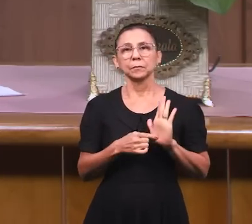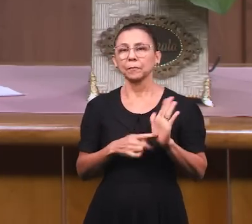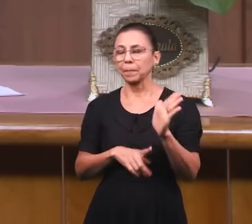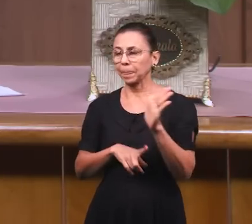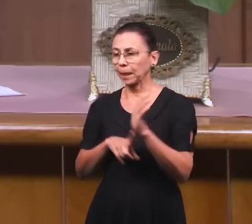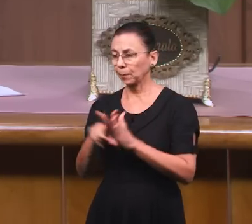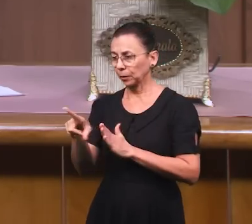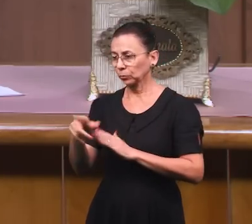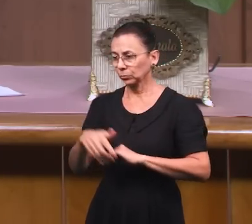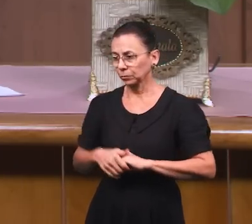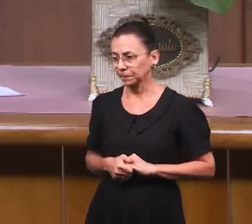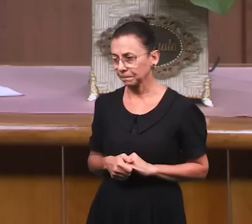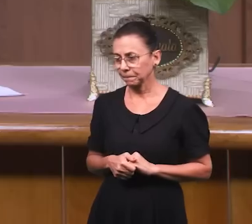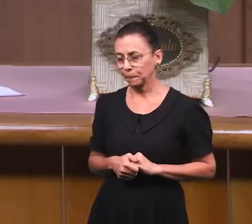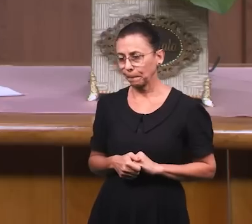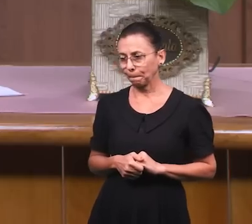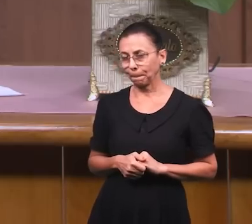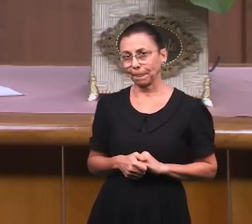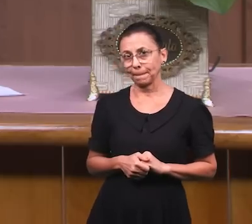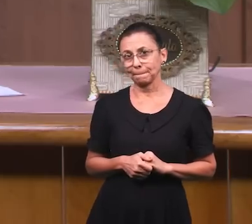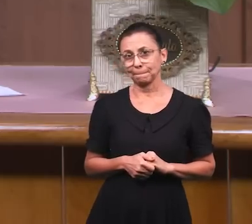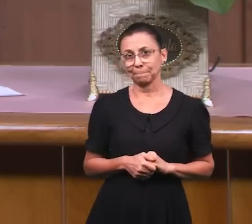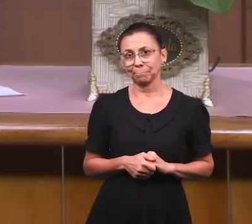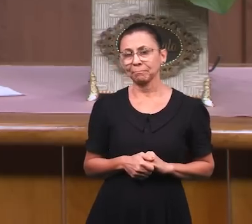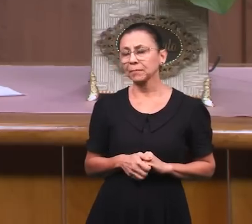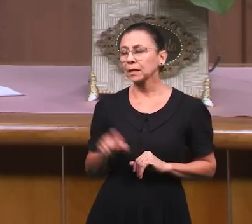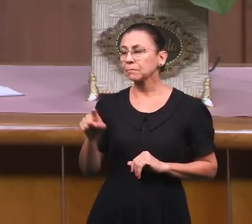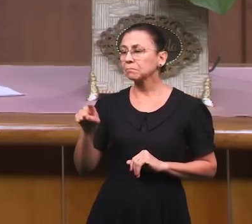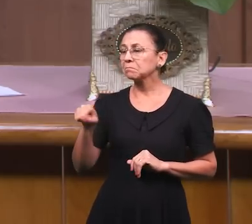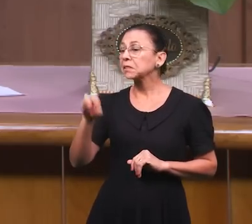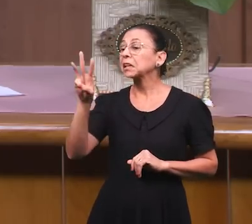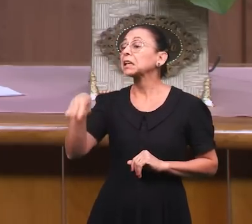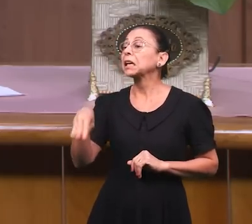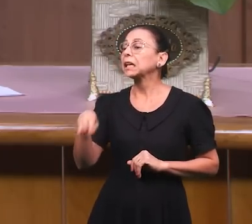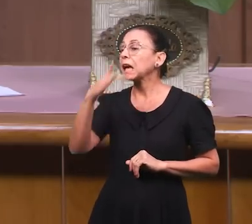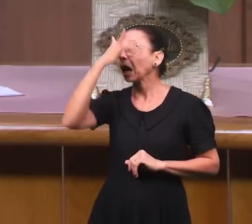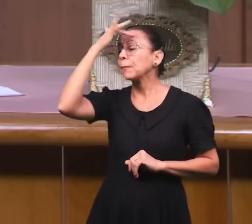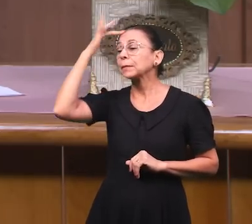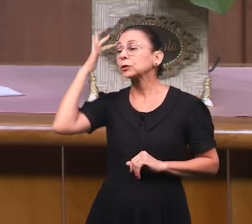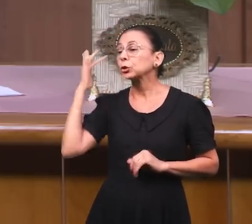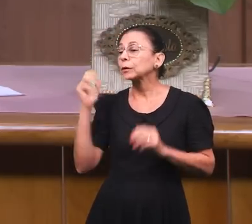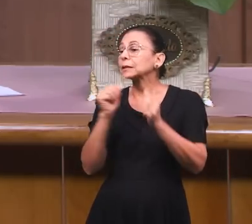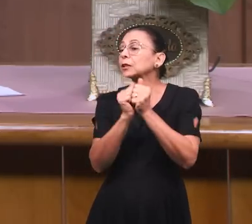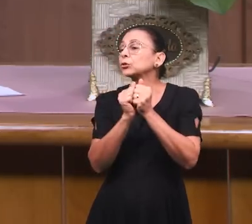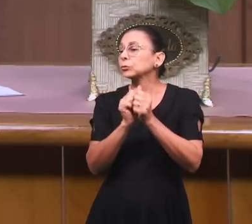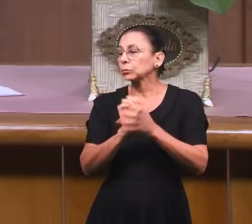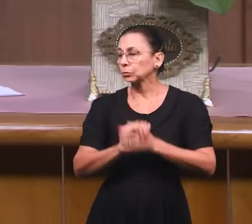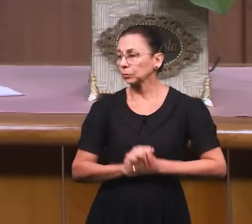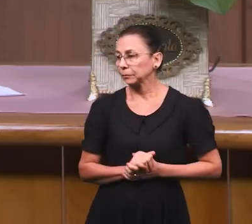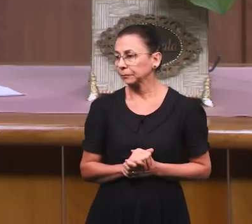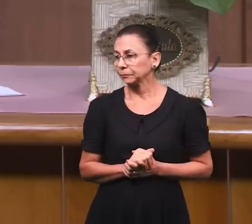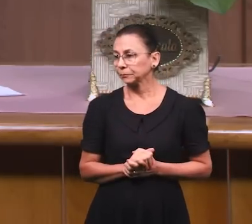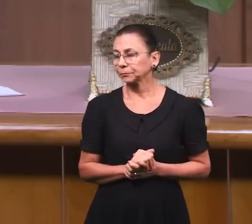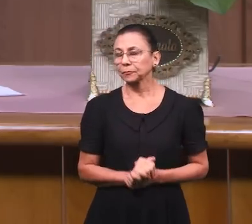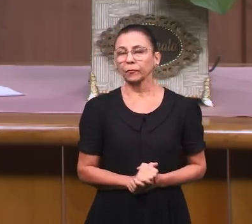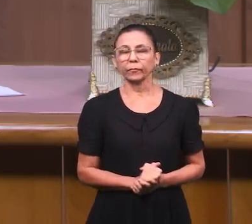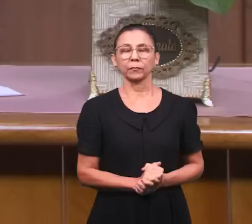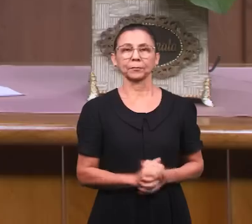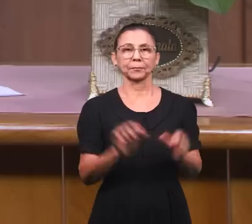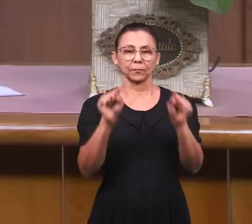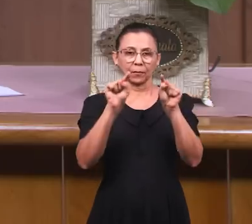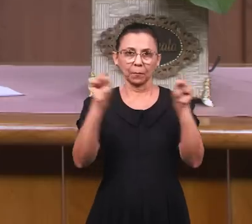que nós lemos. E ele pergunta assim: e quem é o meu próximo? Nós queremos fazer primeiramente